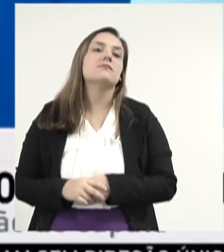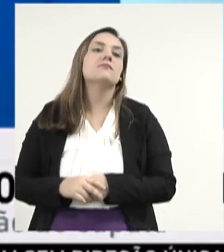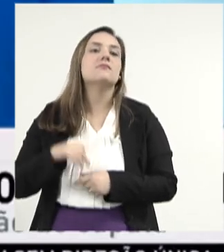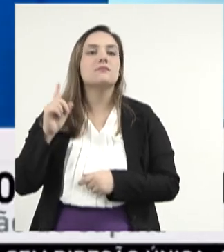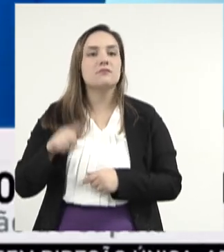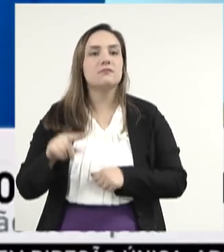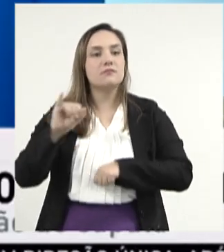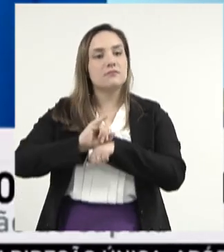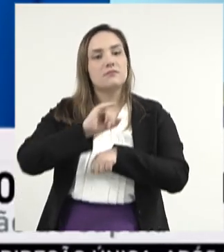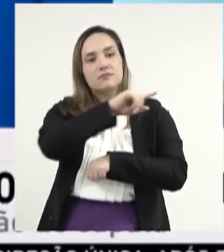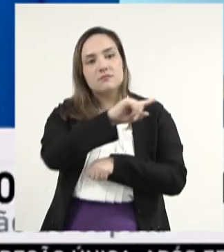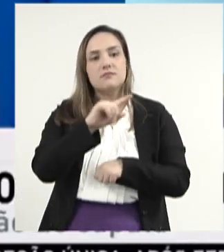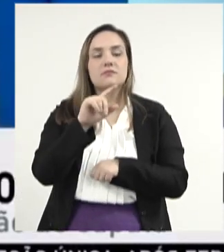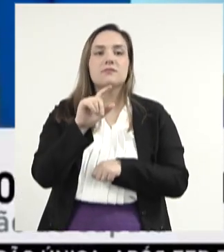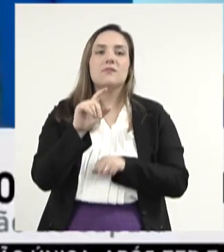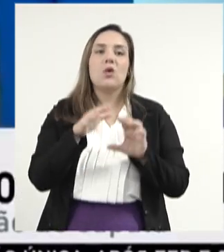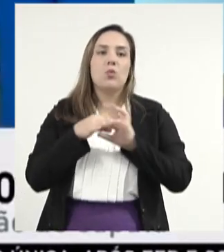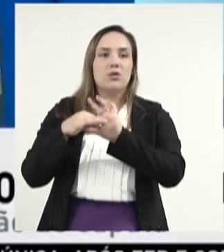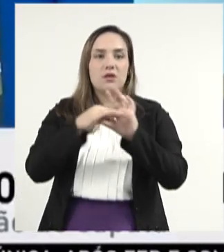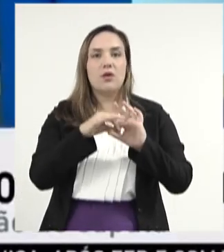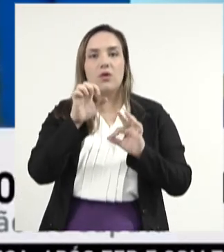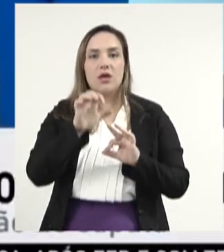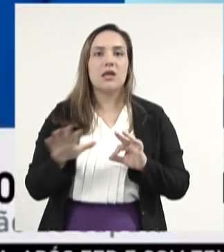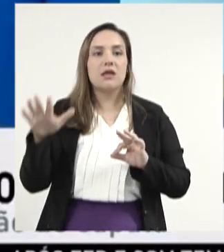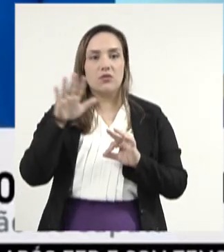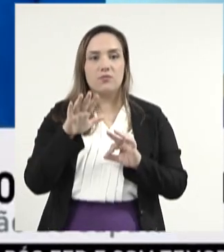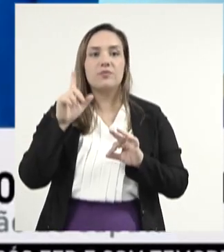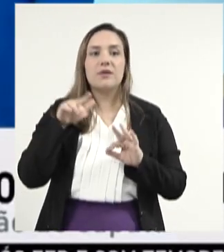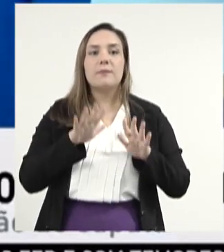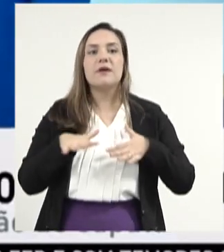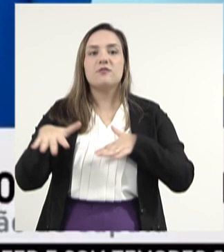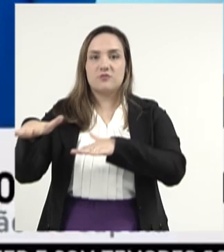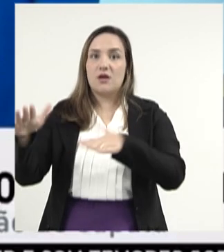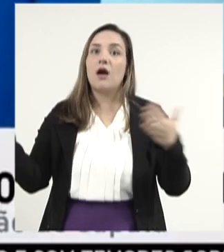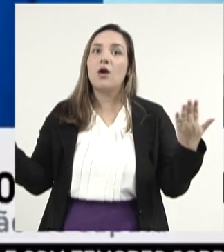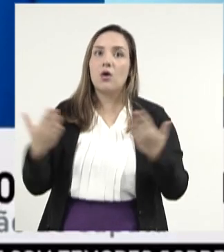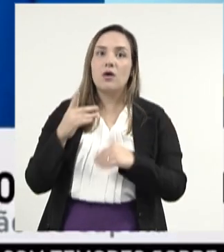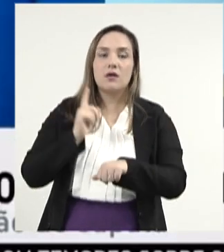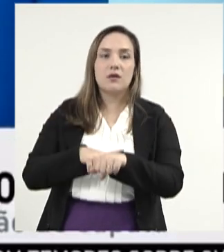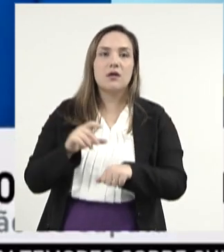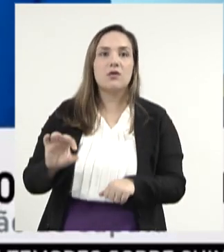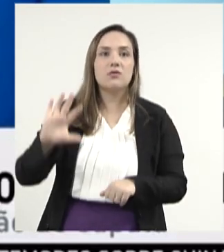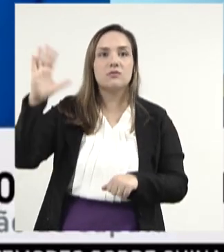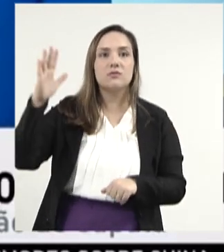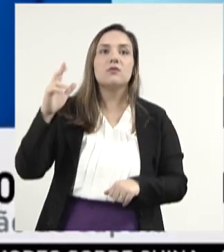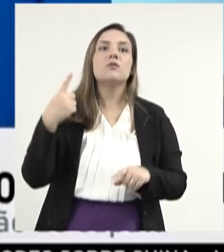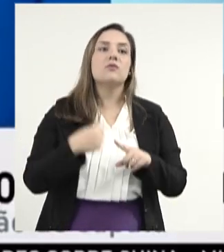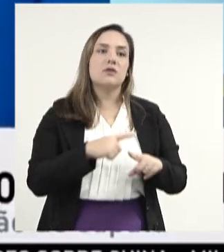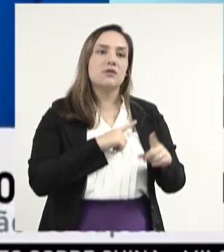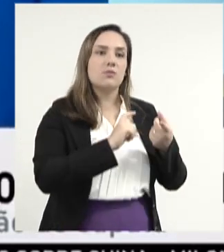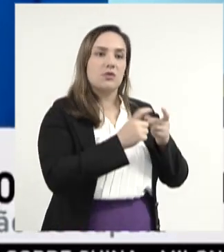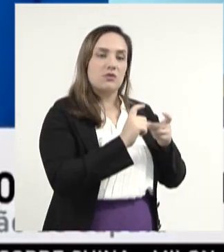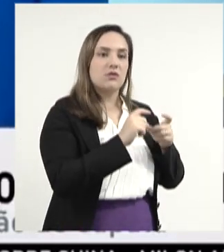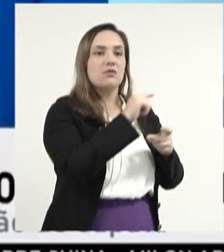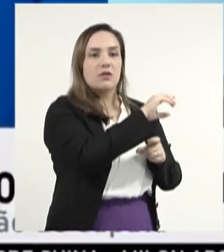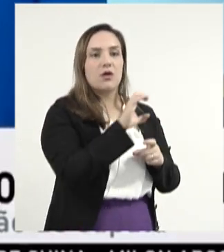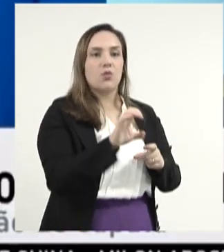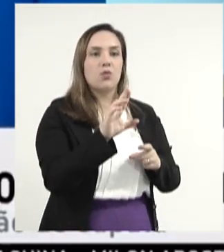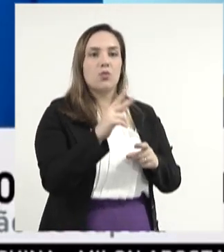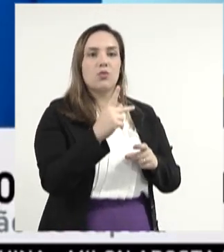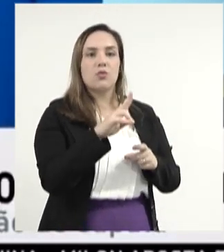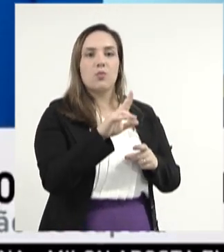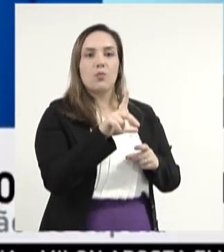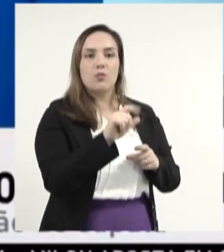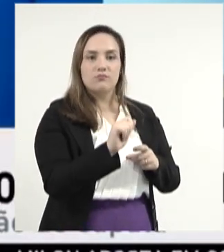União Europeia. E essa manifestação acontece neste exato momento, em meio a uma reunião de cúpula do bloco. E é sobre